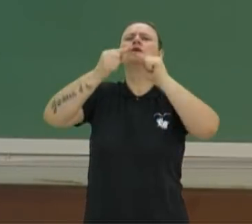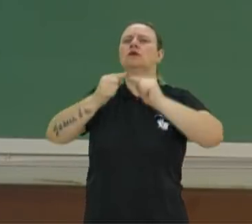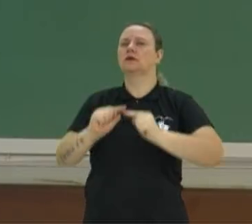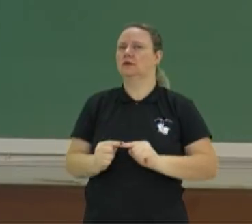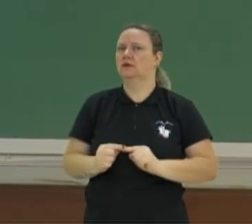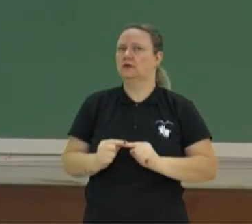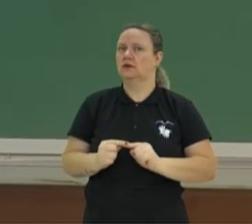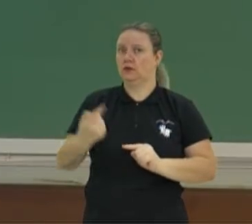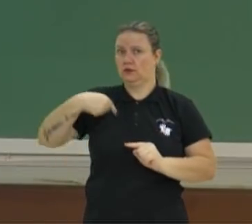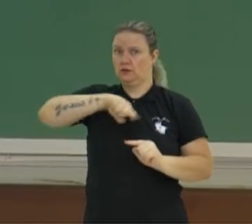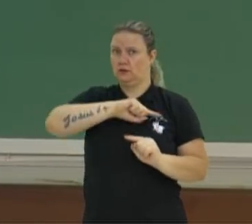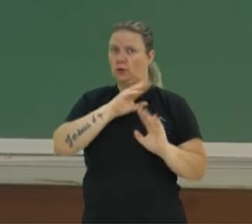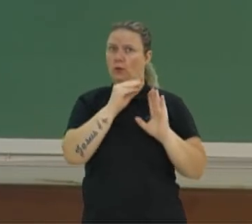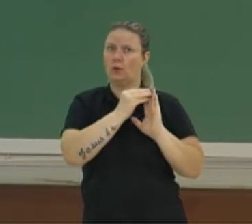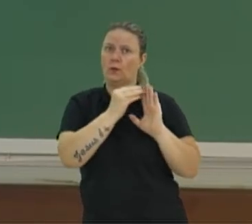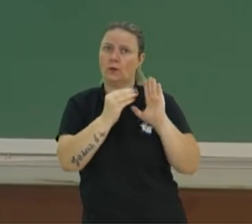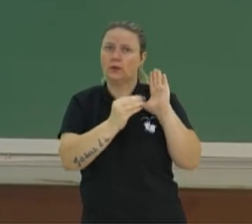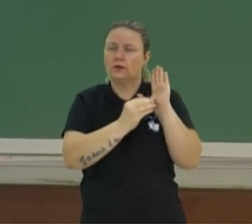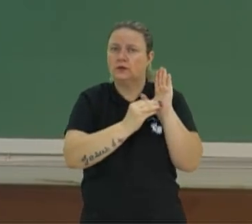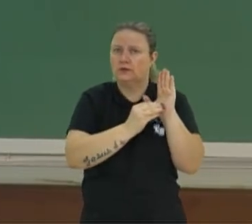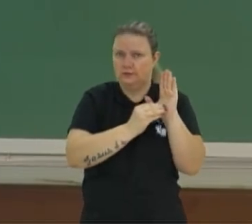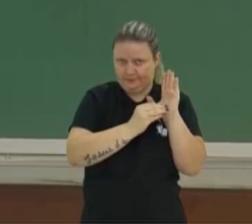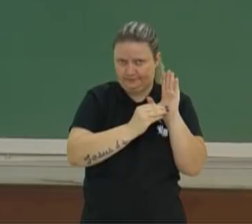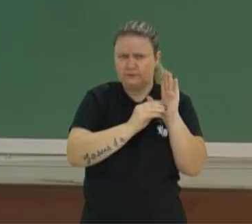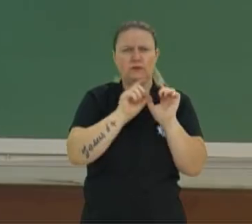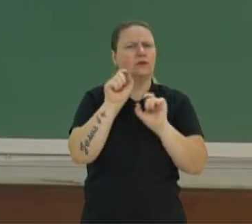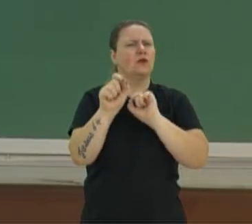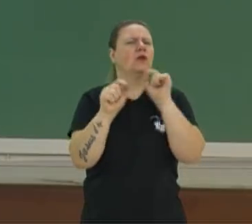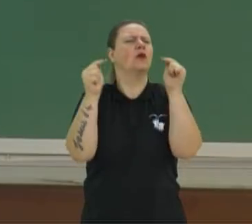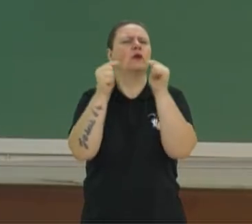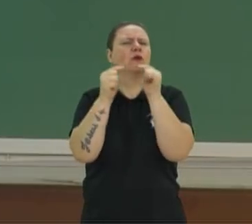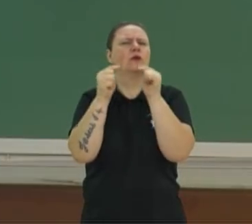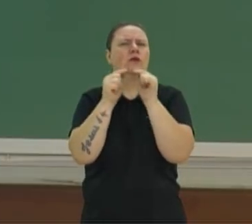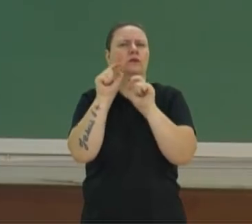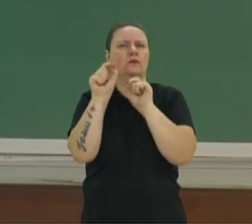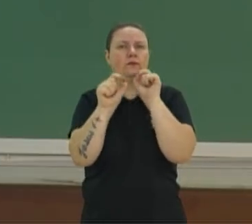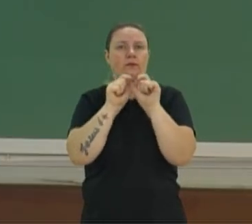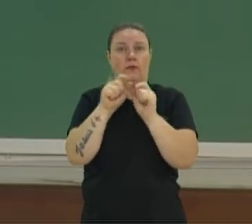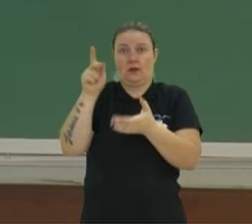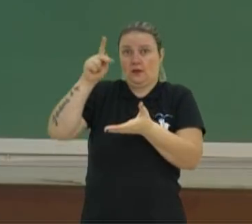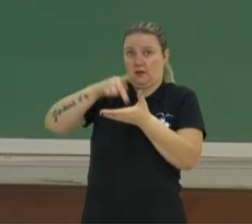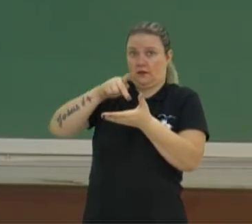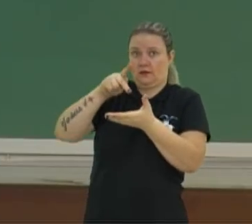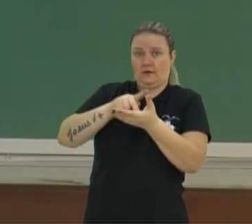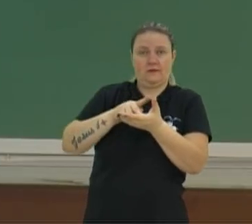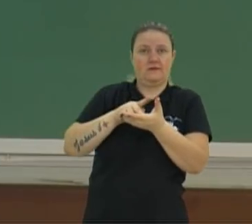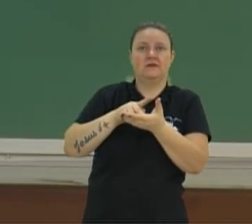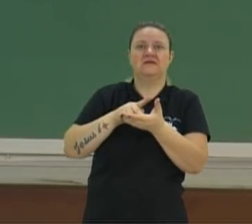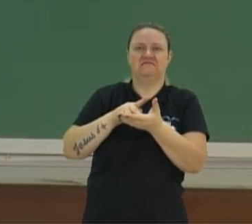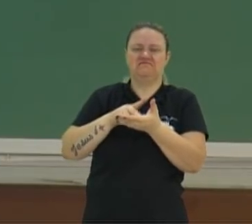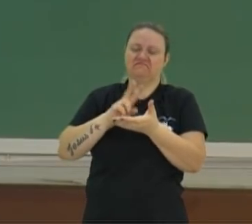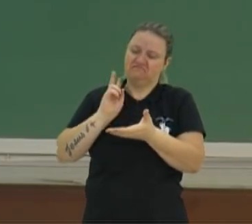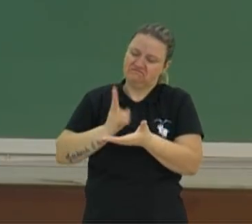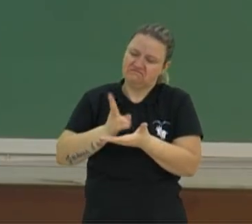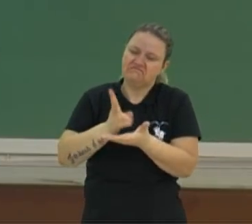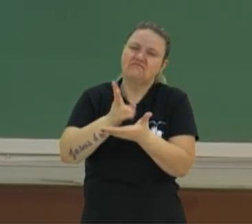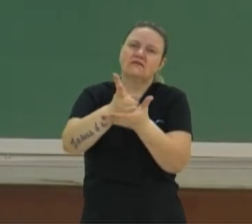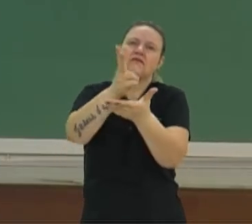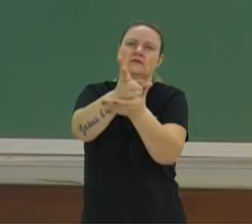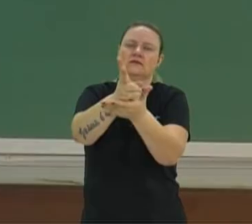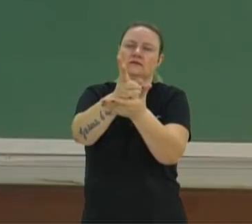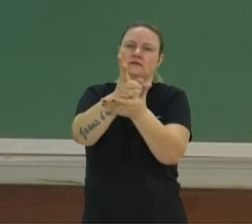charge com o nosso conteúdo das últimas aulas? Nós temos aqui a verdade prevalecendo e a